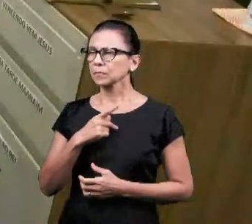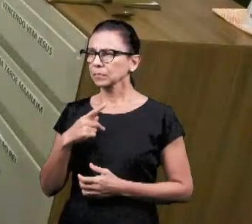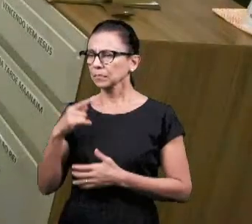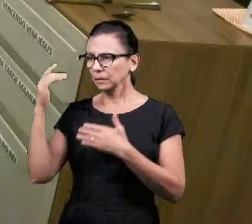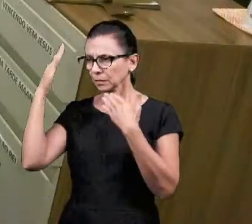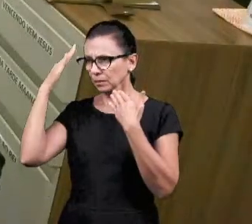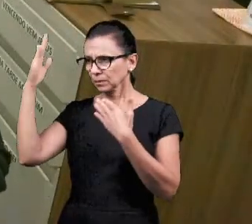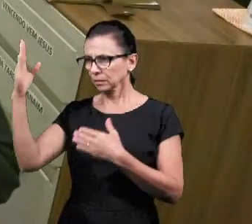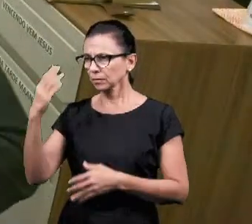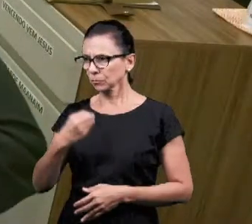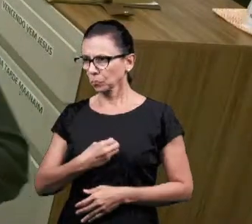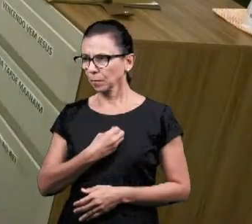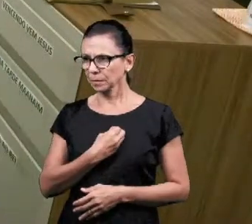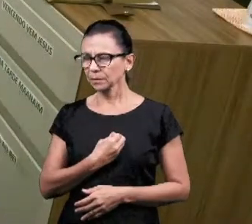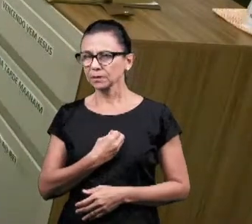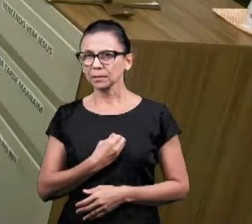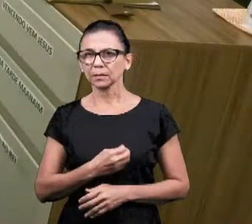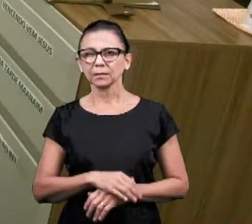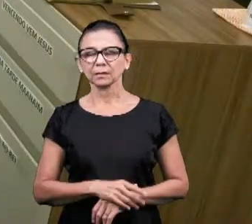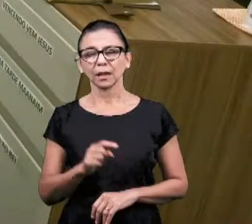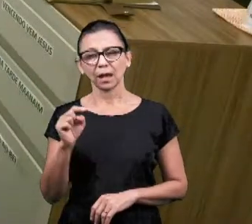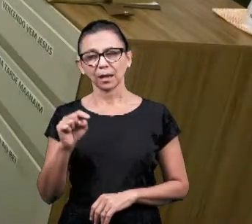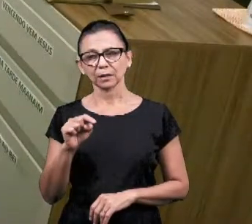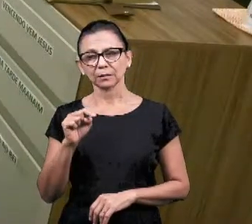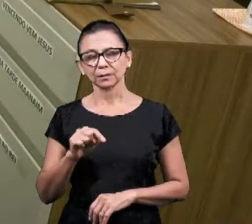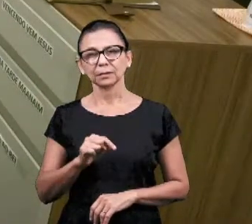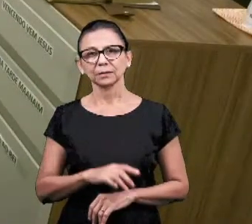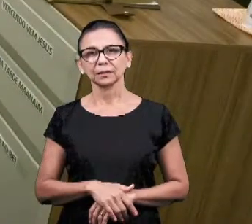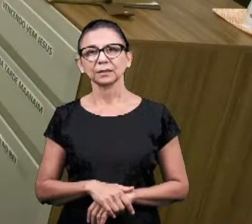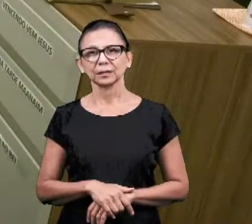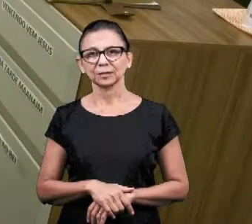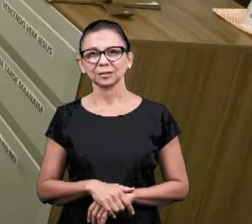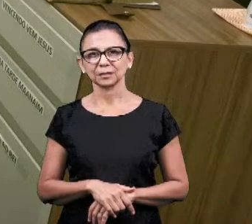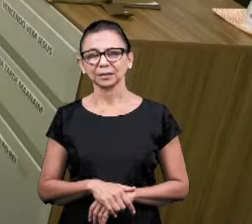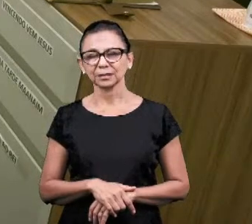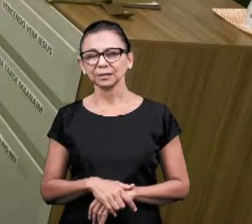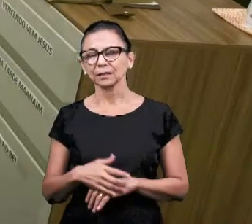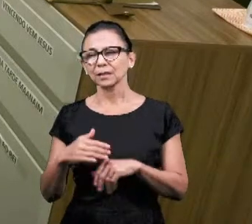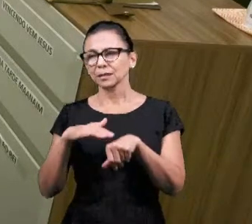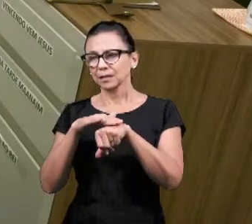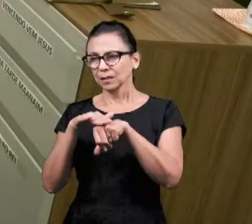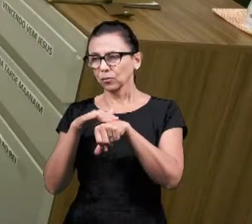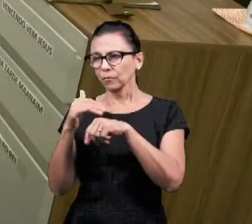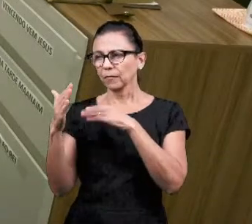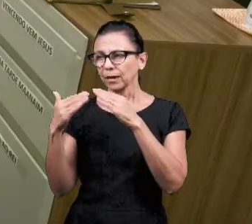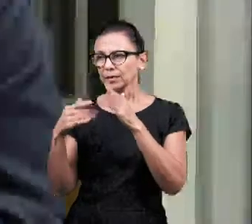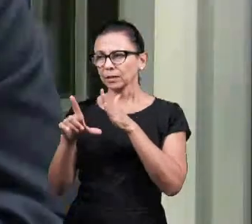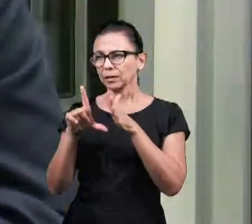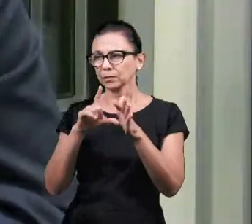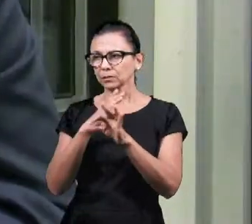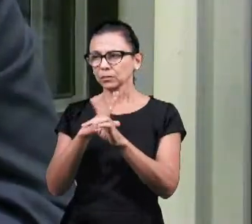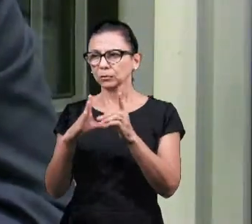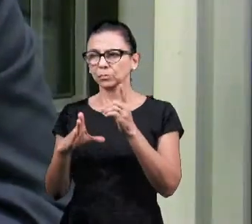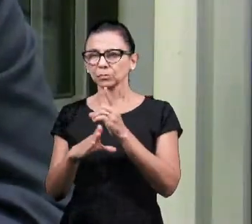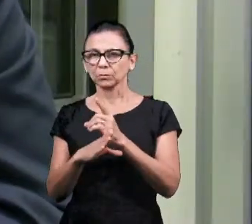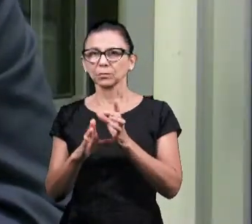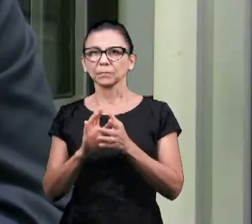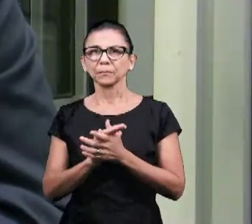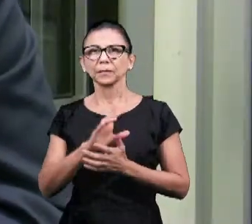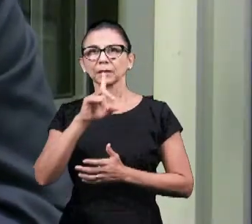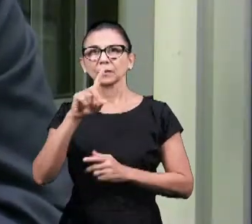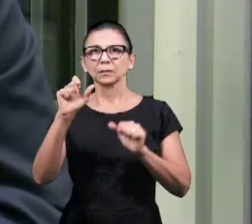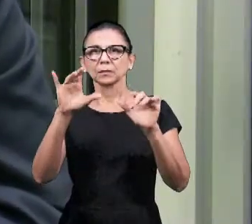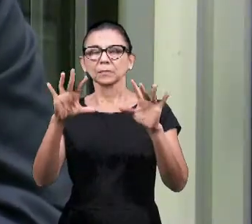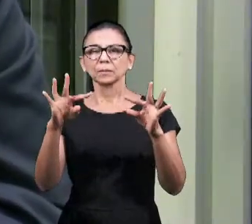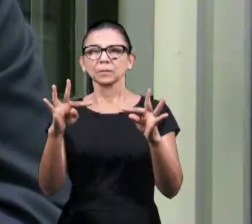a presença do Senhor aqui no nosso pré-culto, que o Senhor possa estar abençoando o culto desta noite. Amém. Deus abençoe a todos